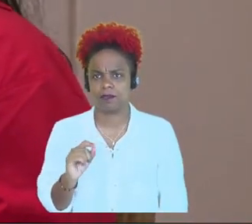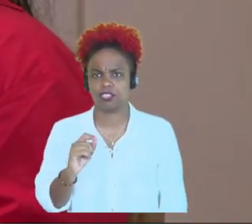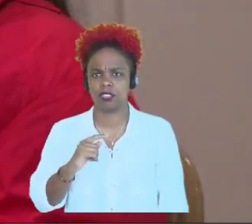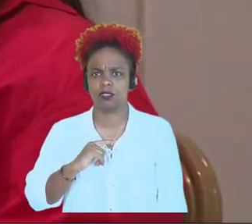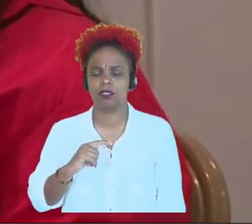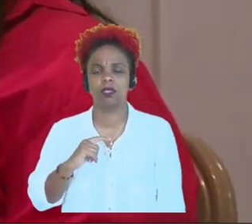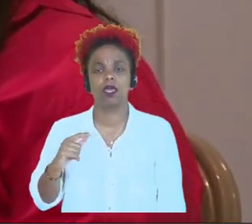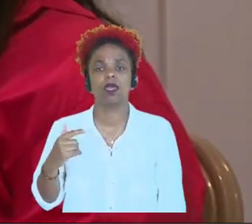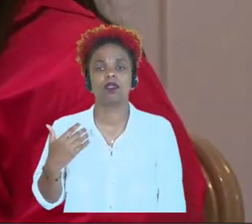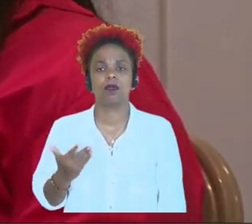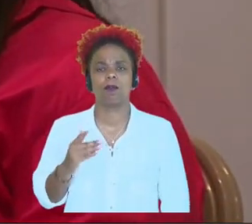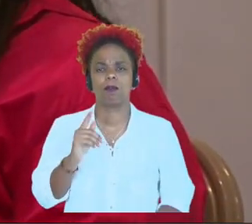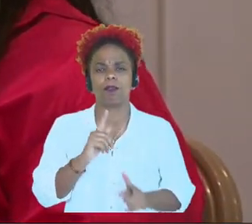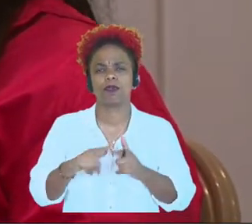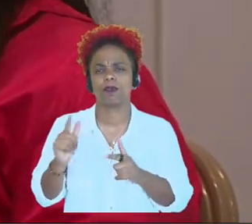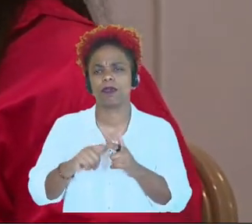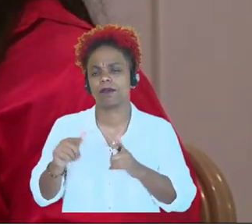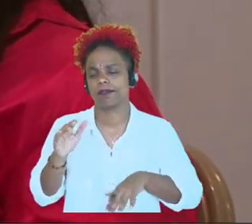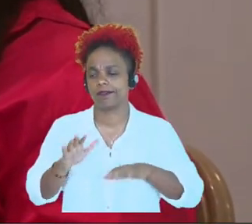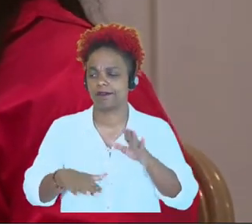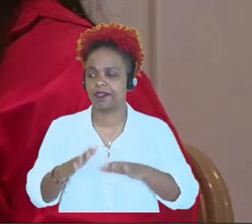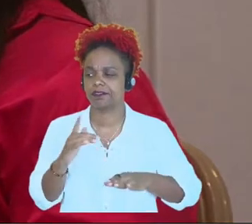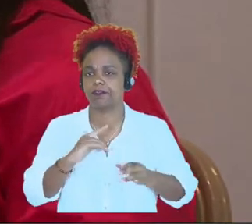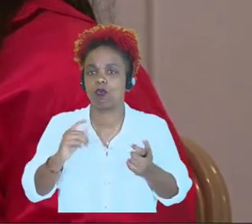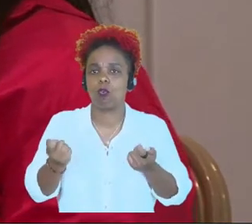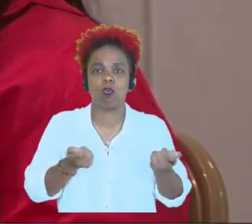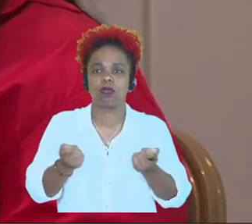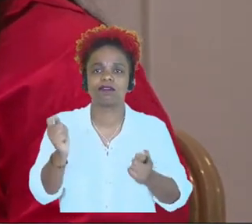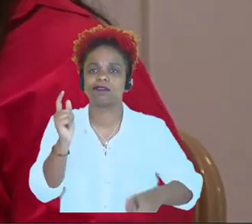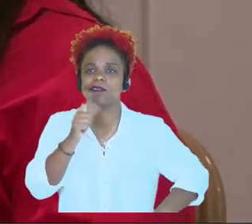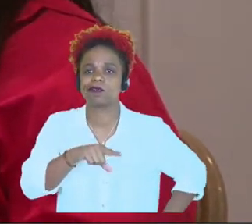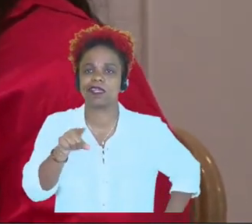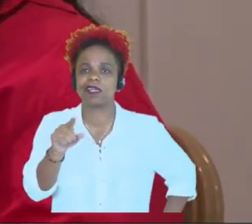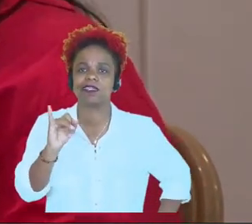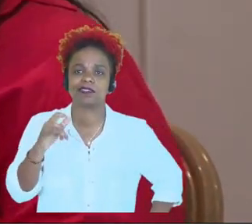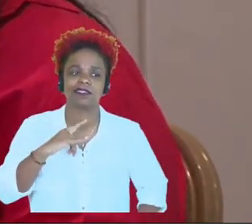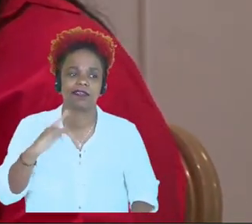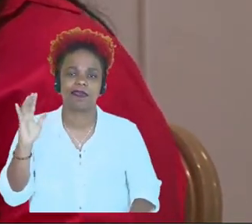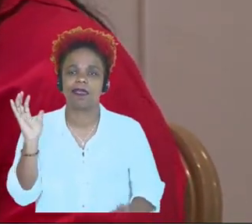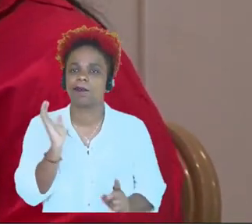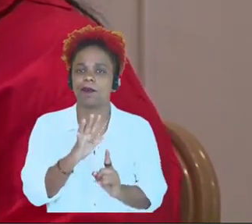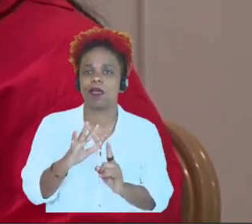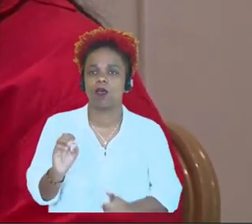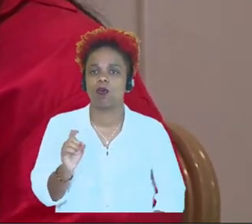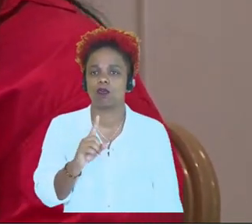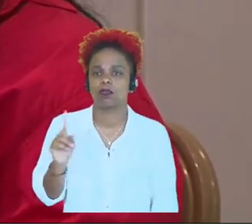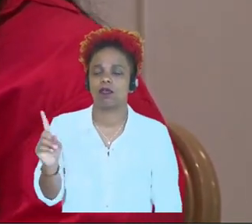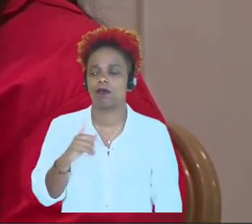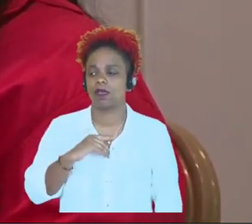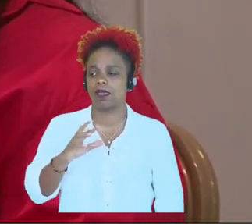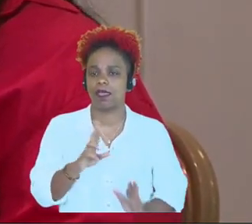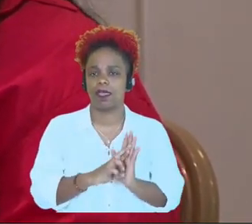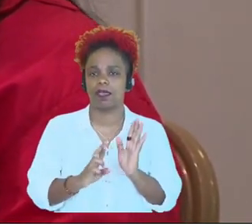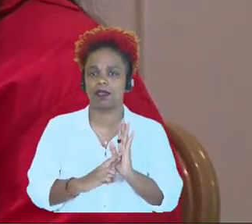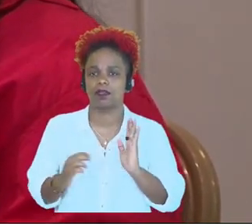autodesignação, que foi talvez um problema, então a gente não conseguiu medir se teve impacto ou não teve impacto da nova